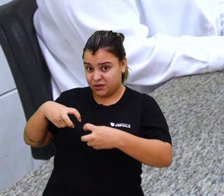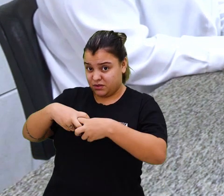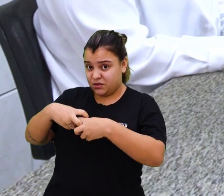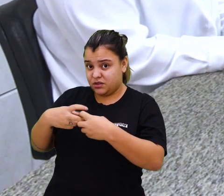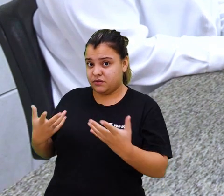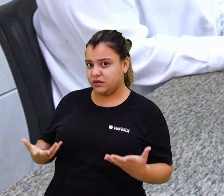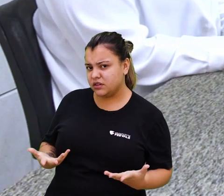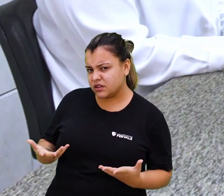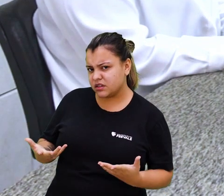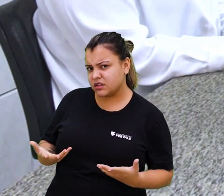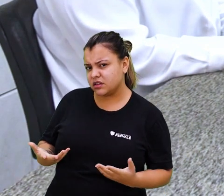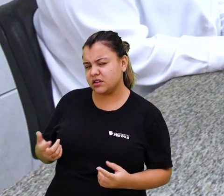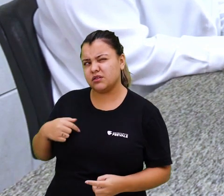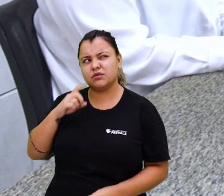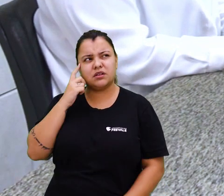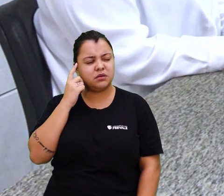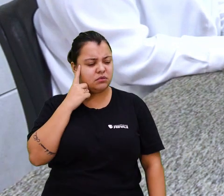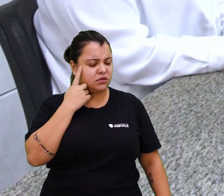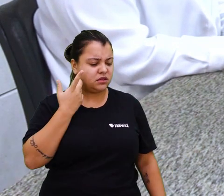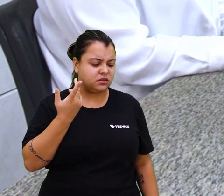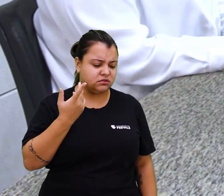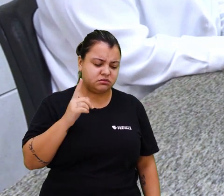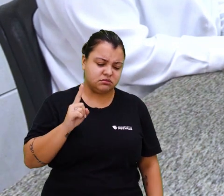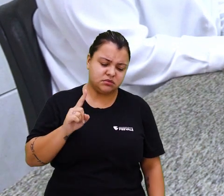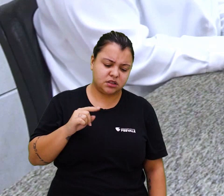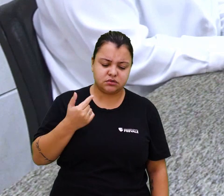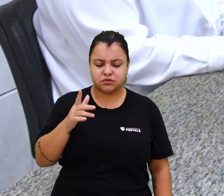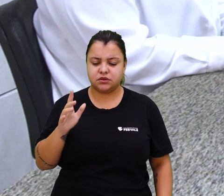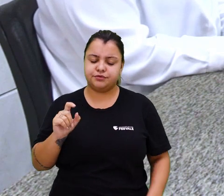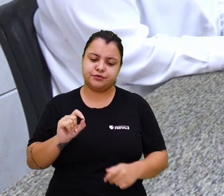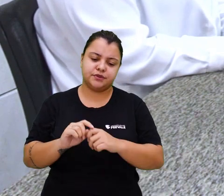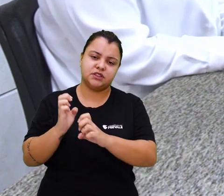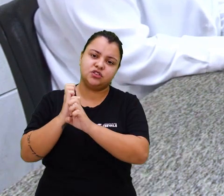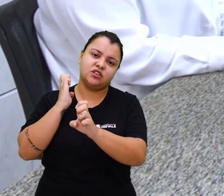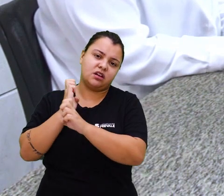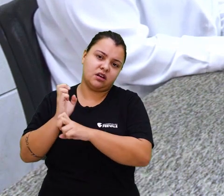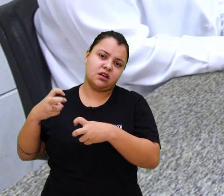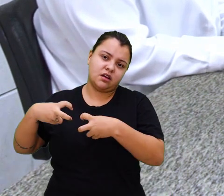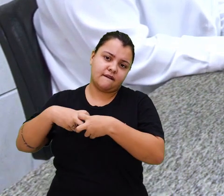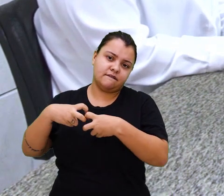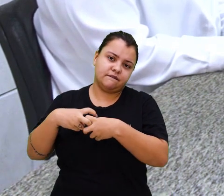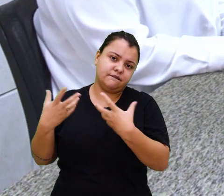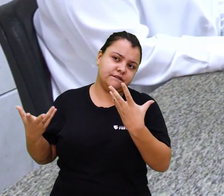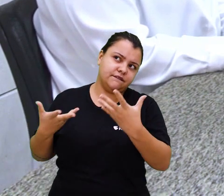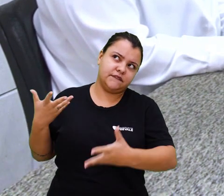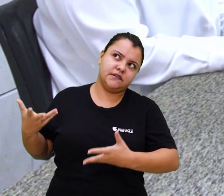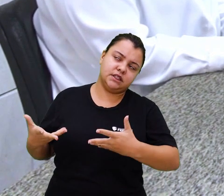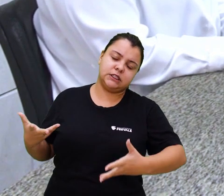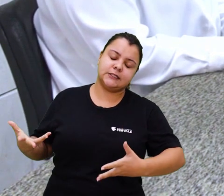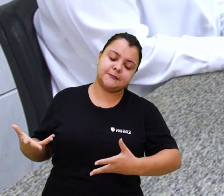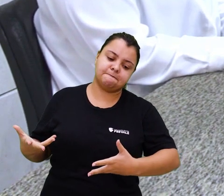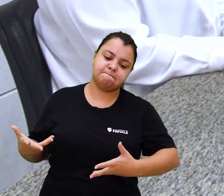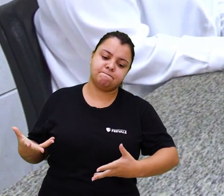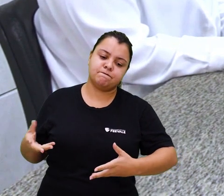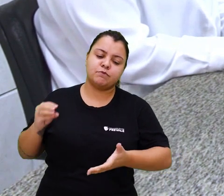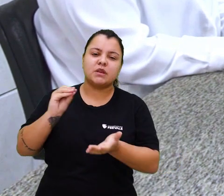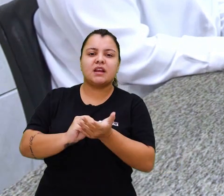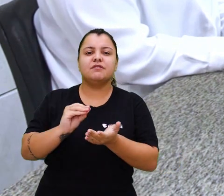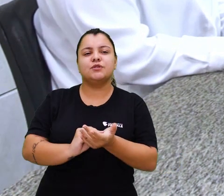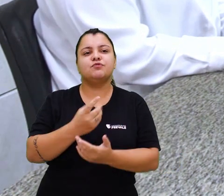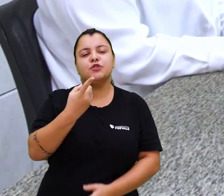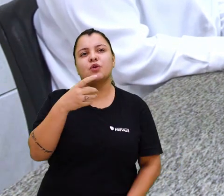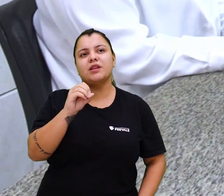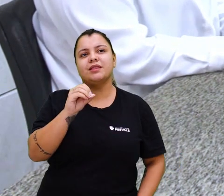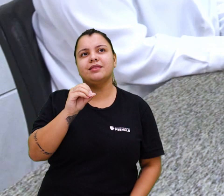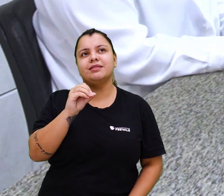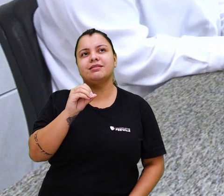física e aí eu falei tá tudo bem então vou fazer uma engenharia física então Aham Aí faltou acho que 10 pontos